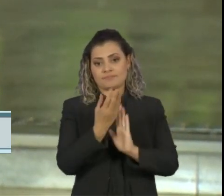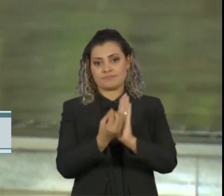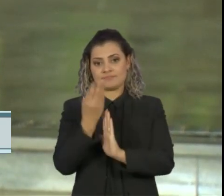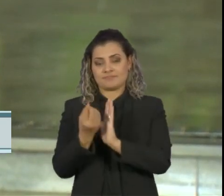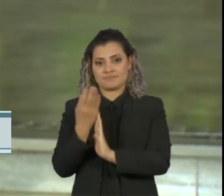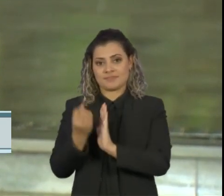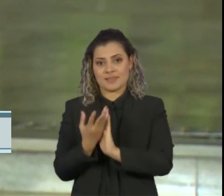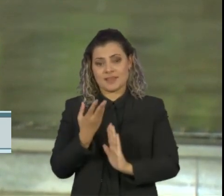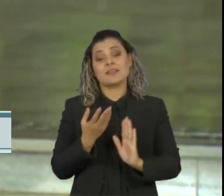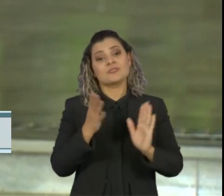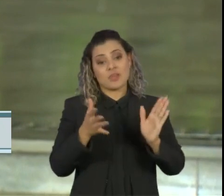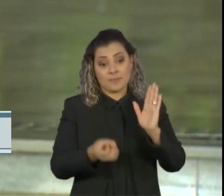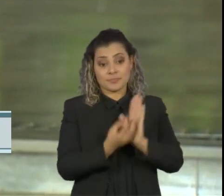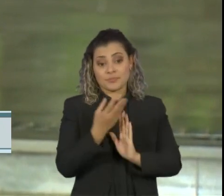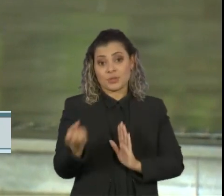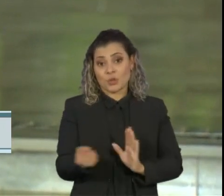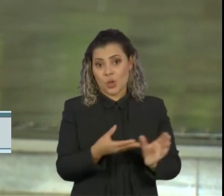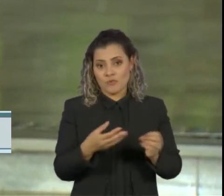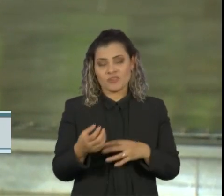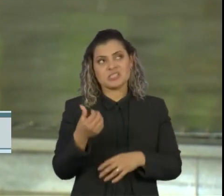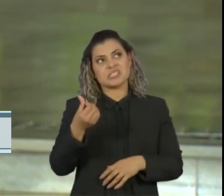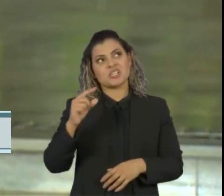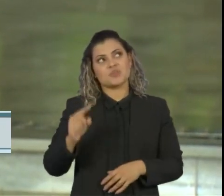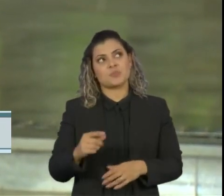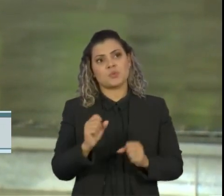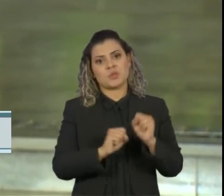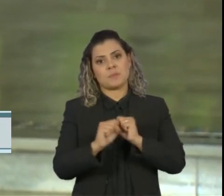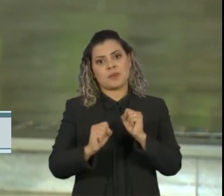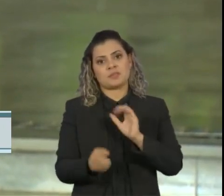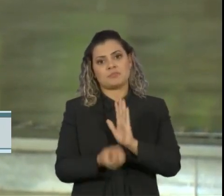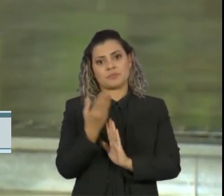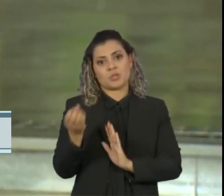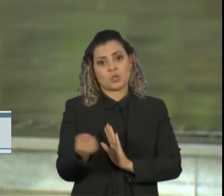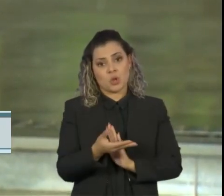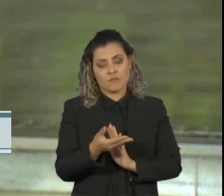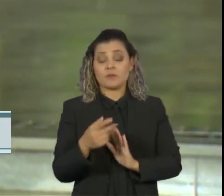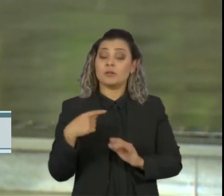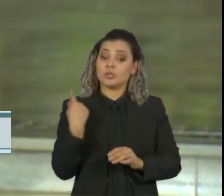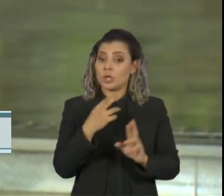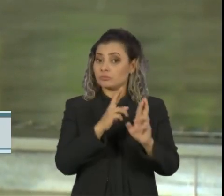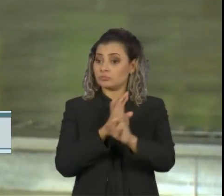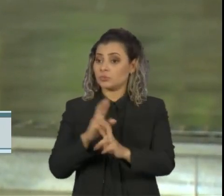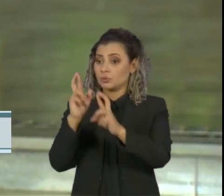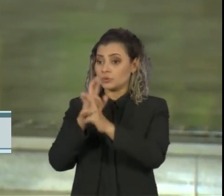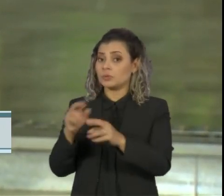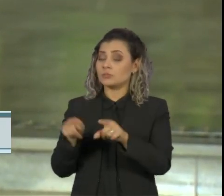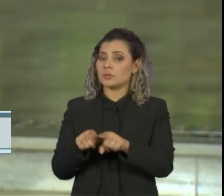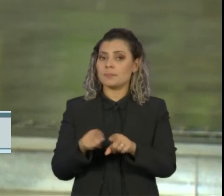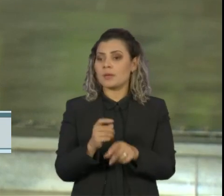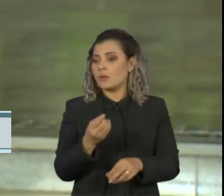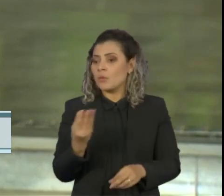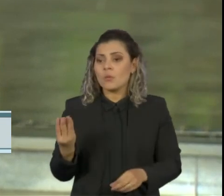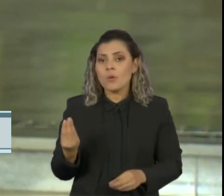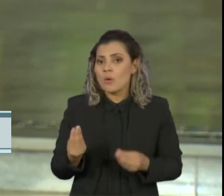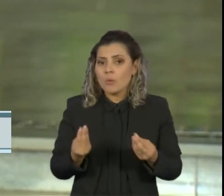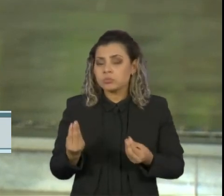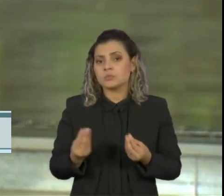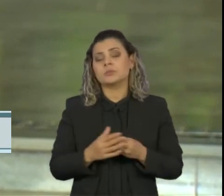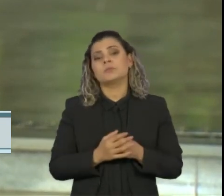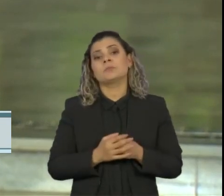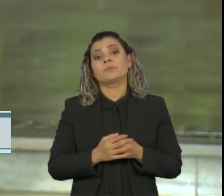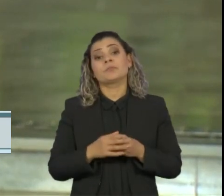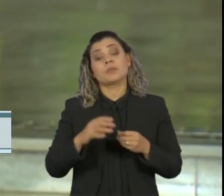nosso menor mês, foi um pouco acima de 6 mil empresas abertas. A gente está monitorando também a abertura líquida e,